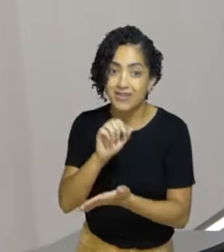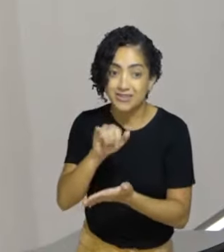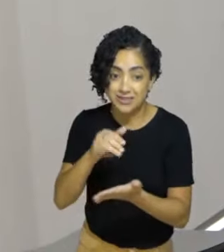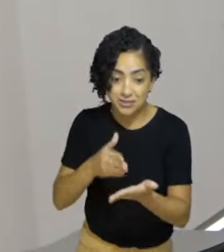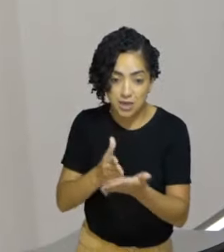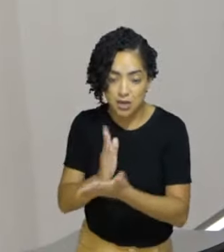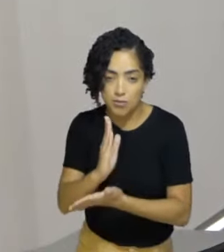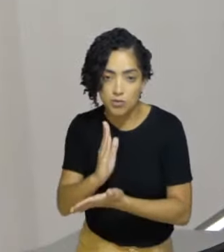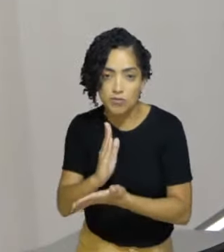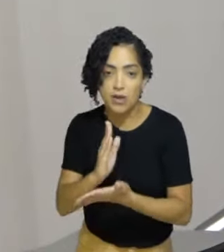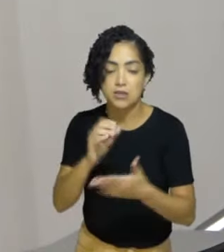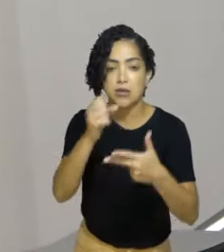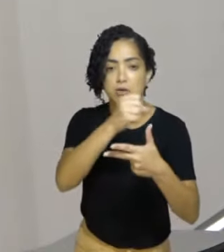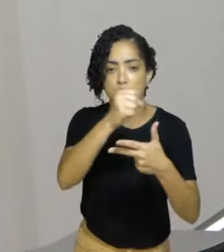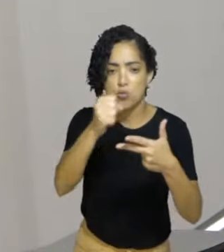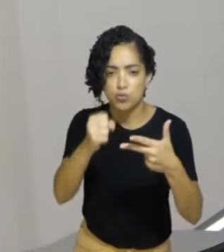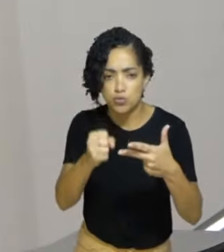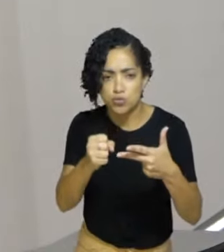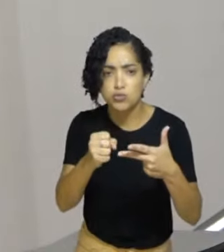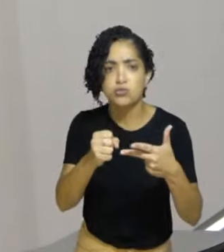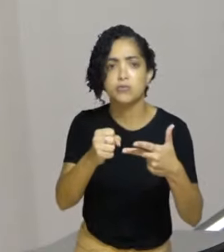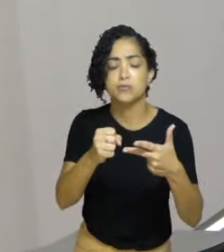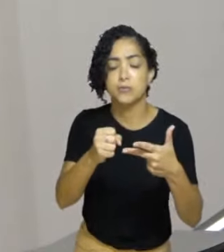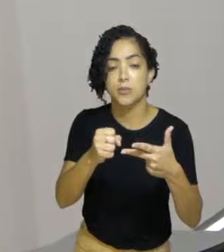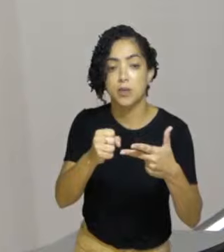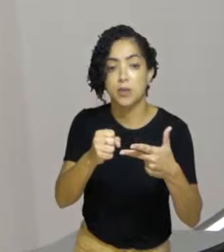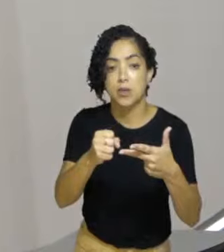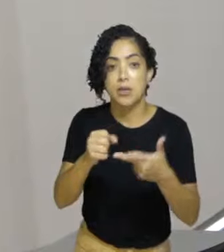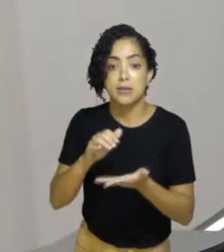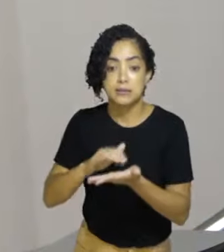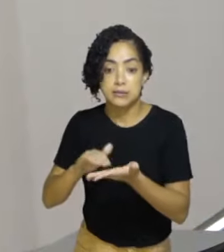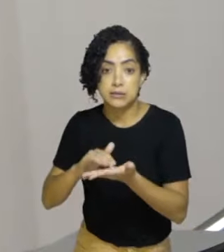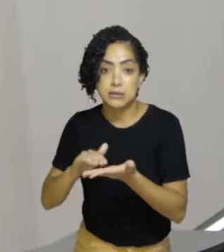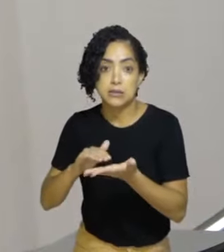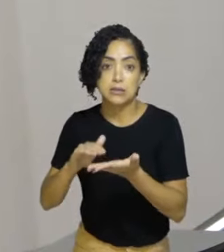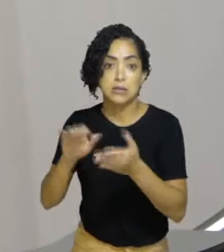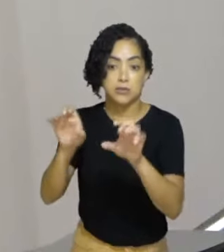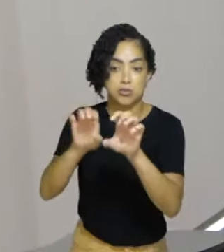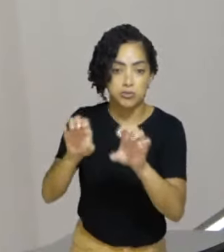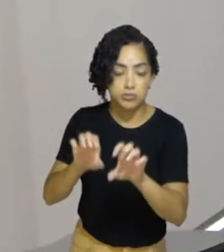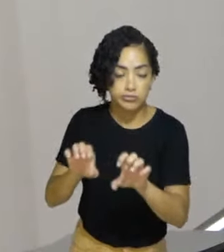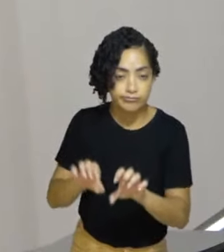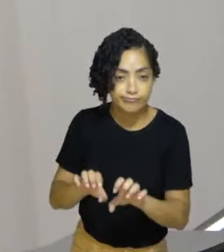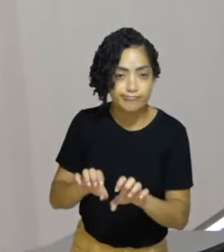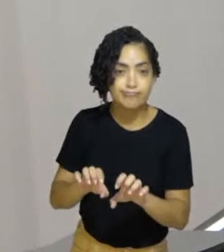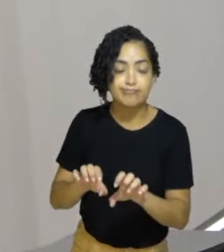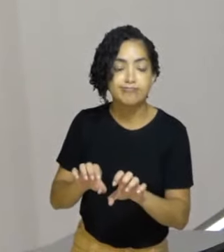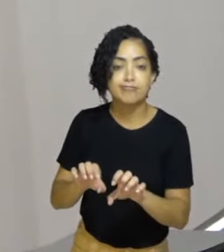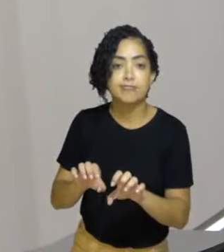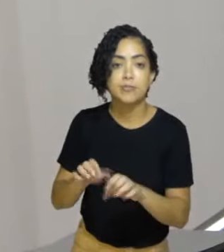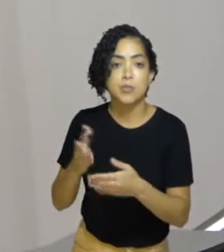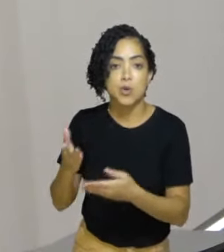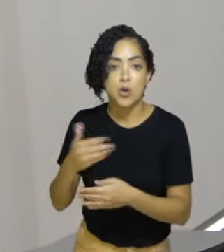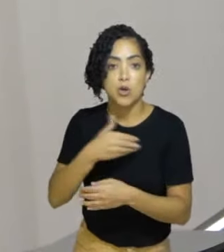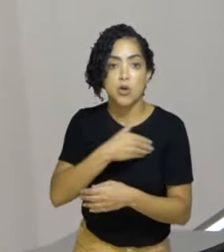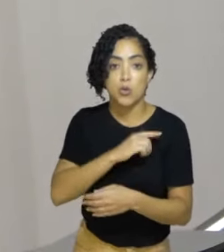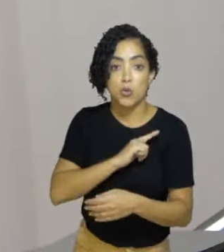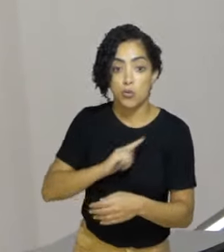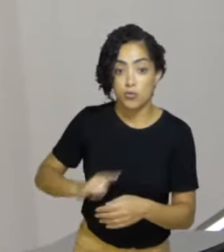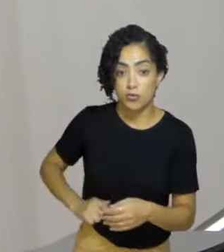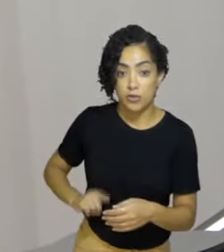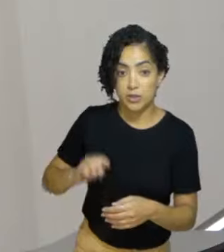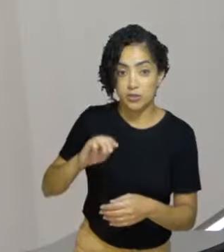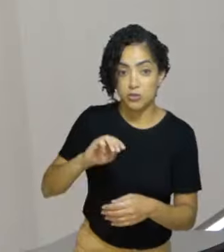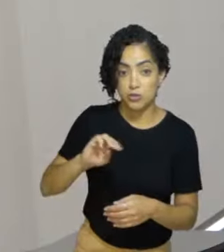que o Executivo, Secretaria da Infraestrutura, através do nosso secretário Gerri, governador Jorginho,